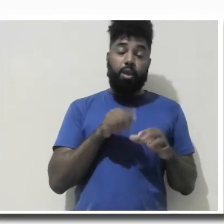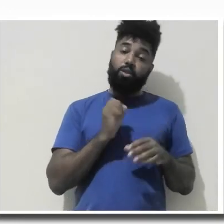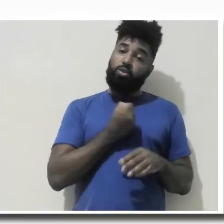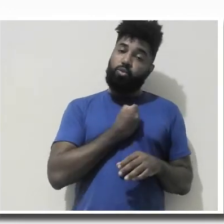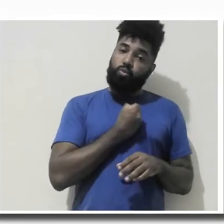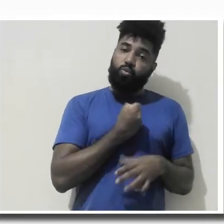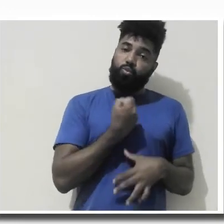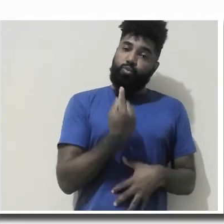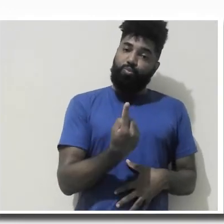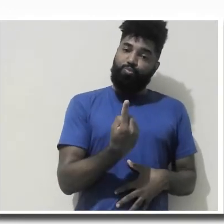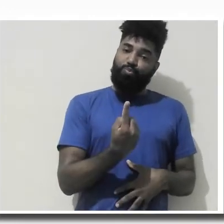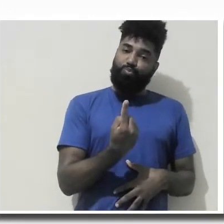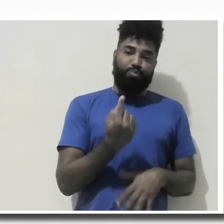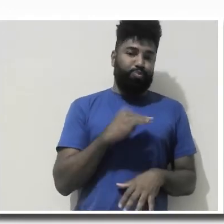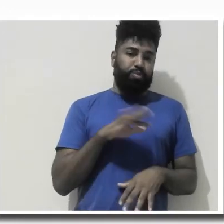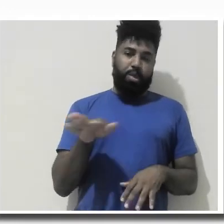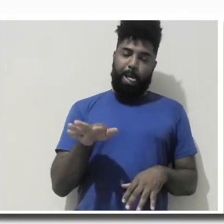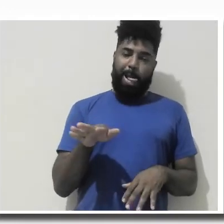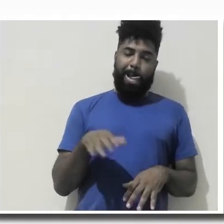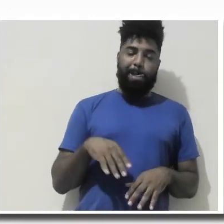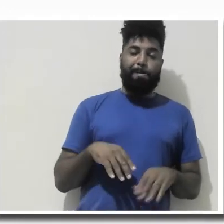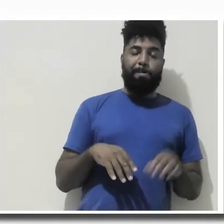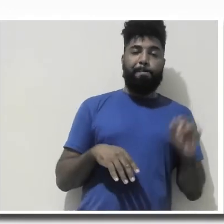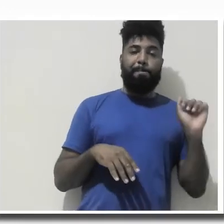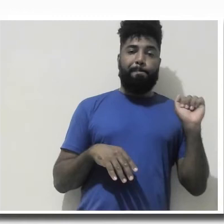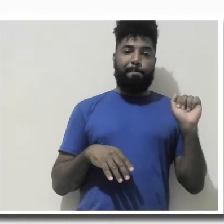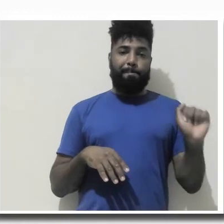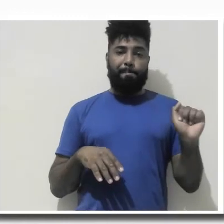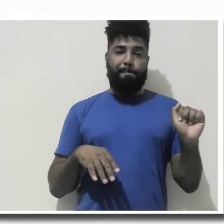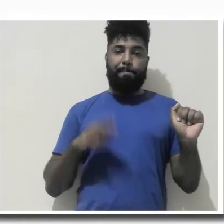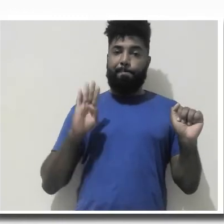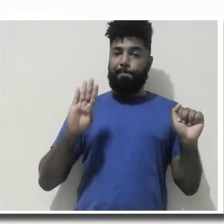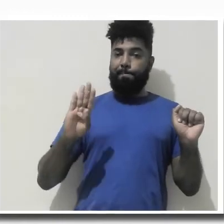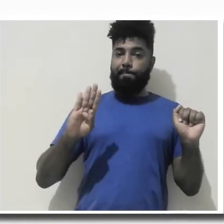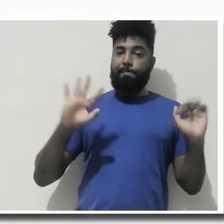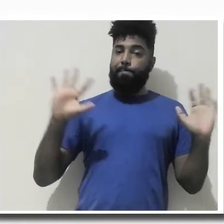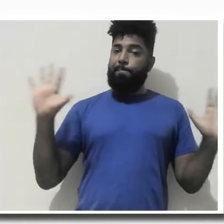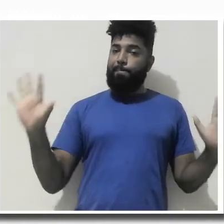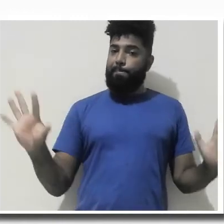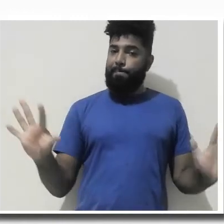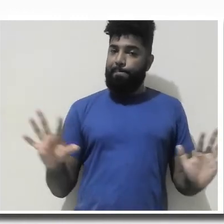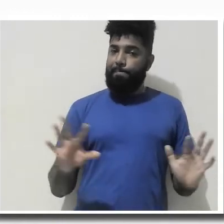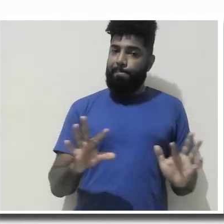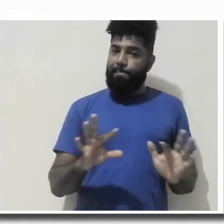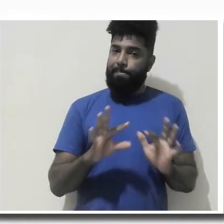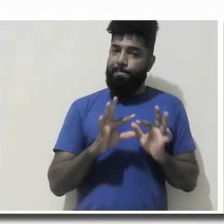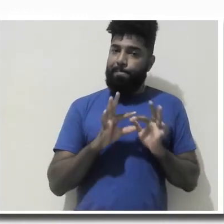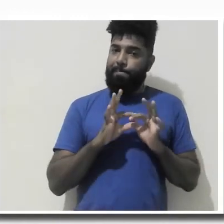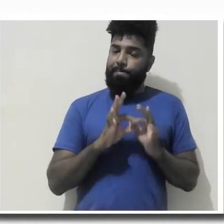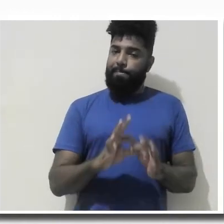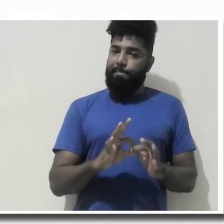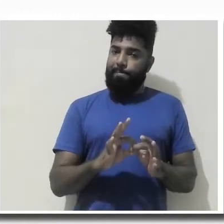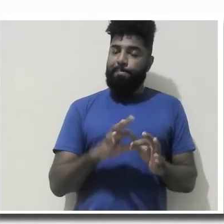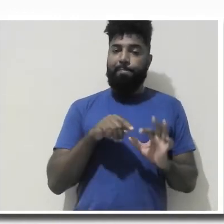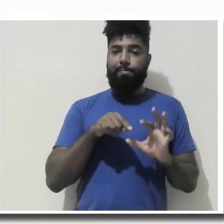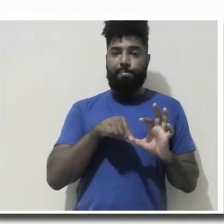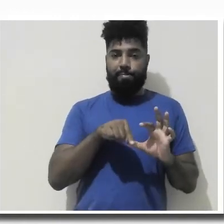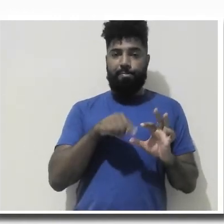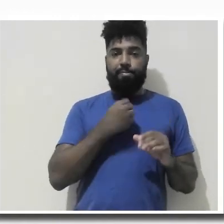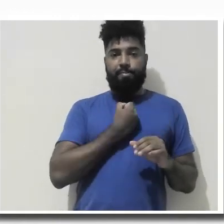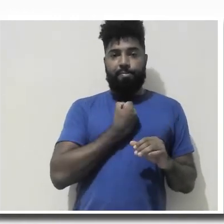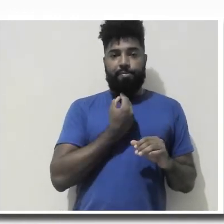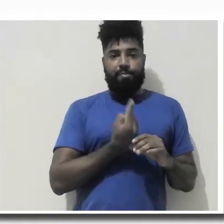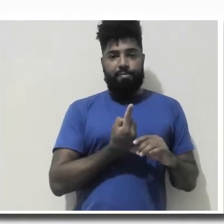o número 1. Então, a interseção entre o conjunto A e o conjunto B contempla apenas o número